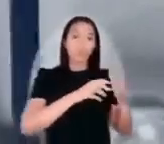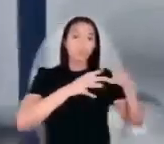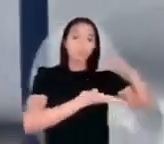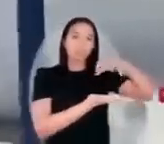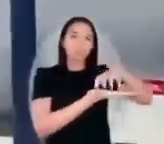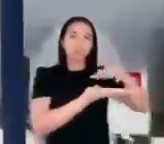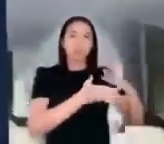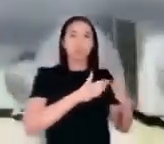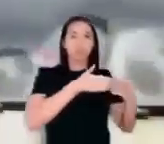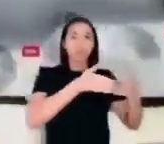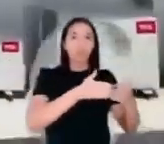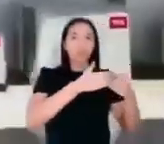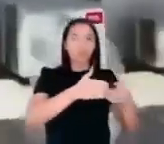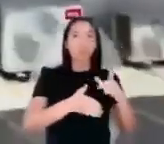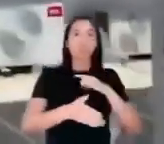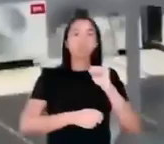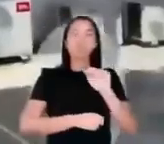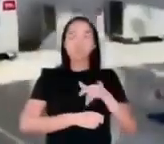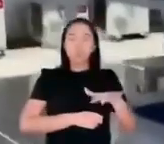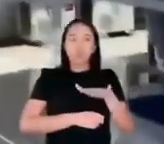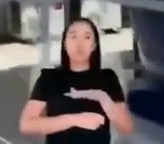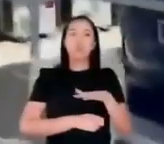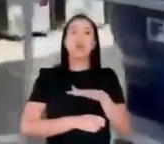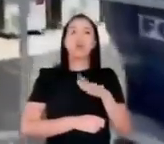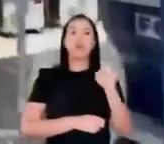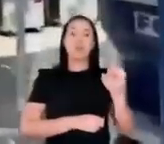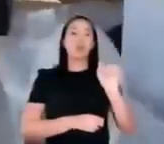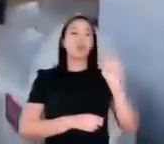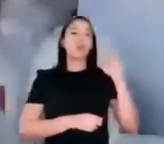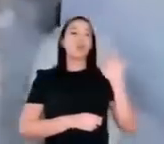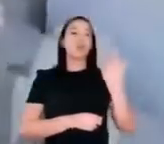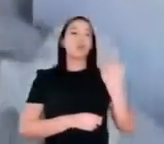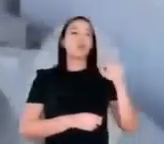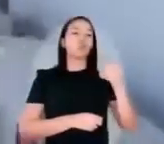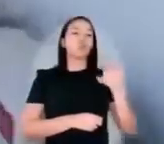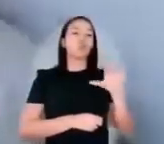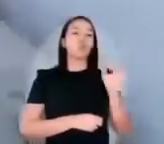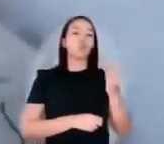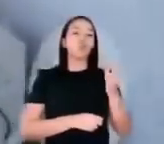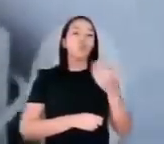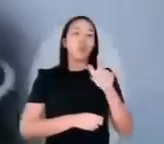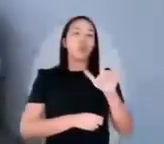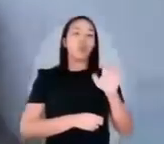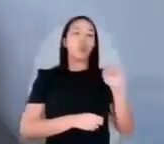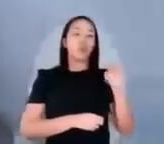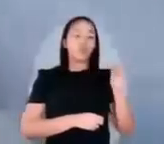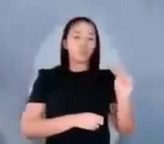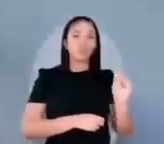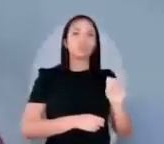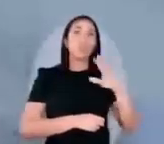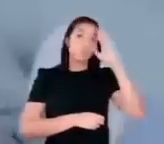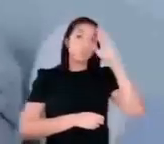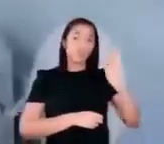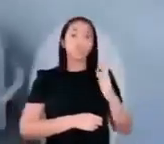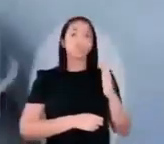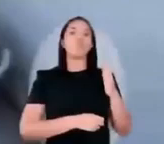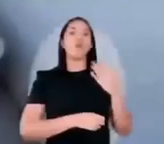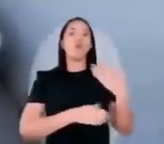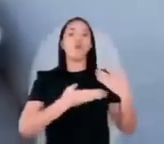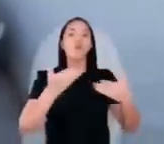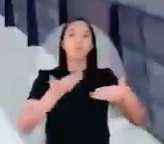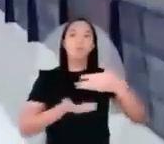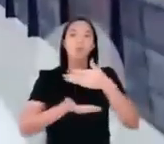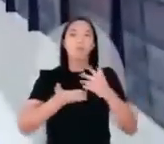fluvial que estaremos colocando na região de Antônio Lemos, o principal ponto de passagem